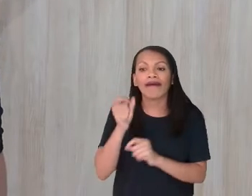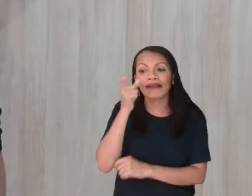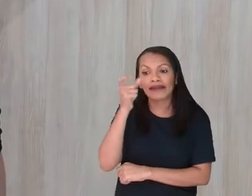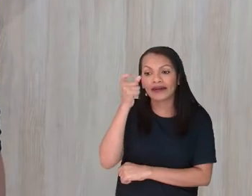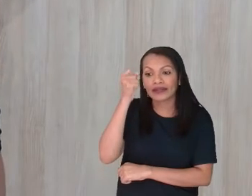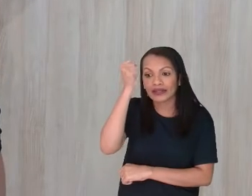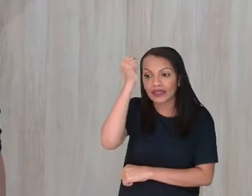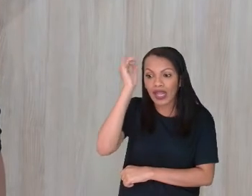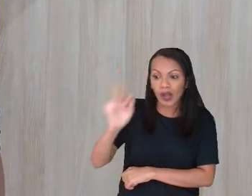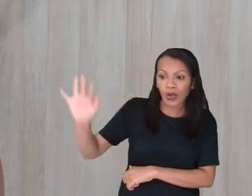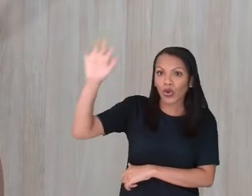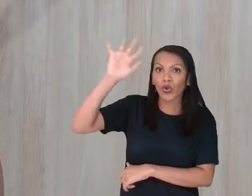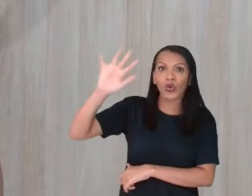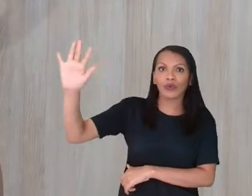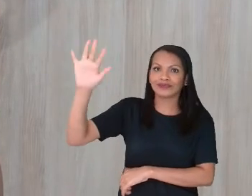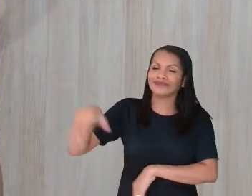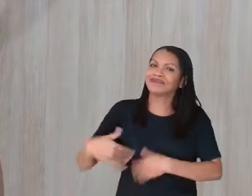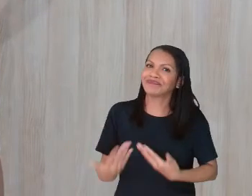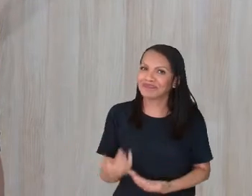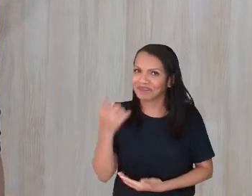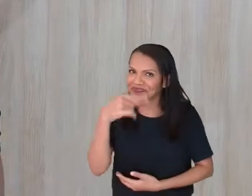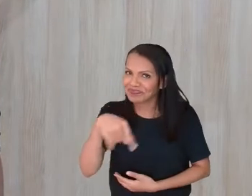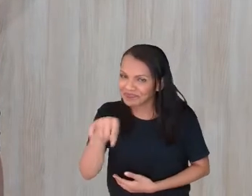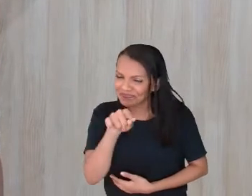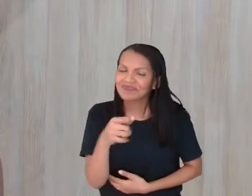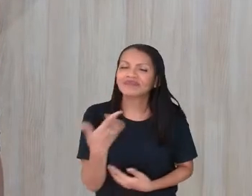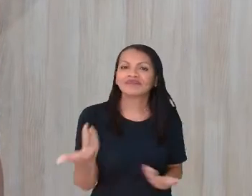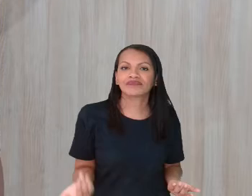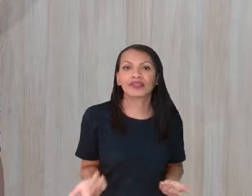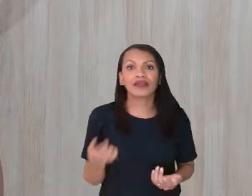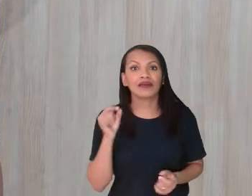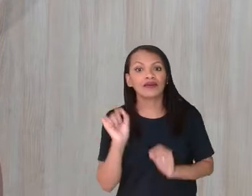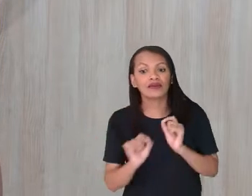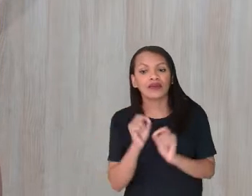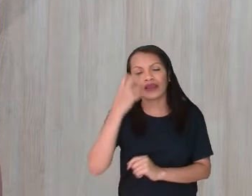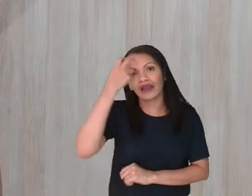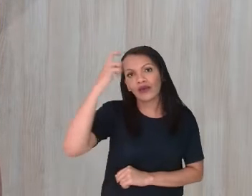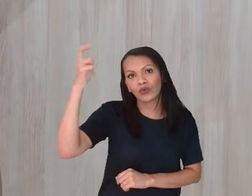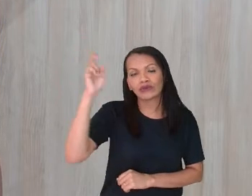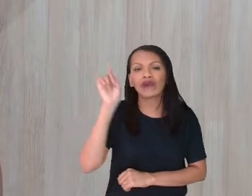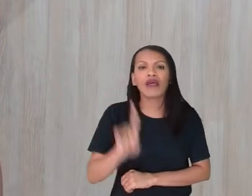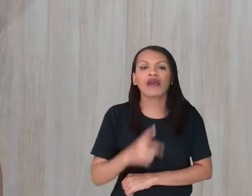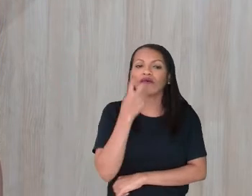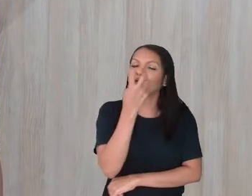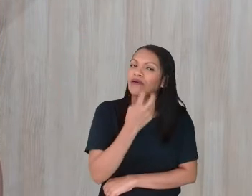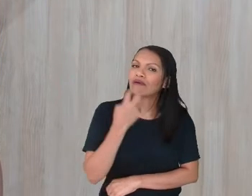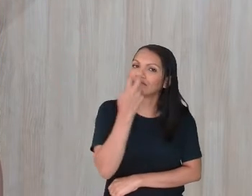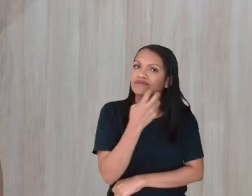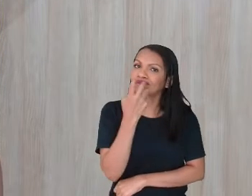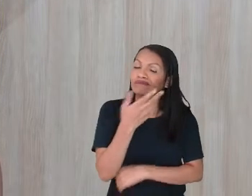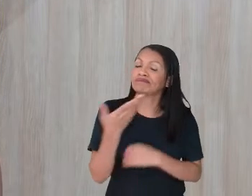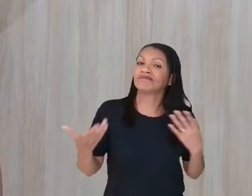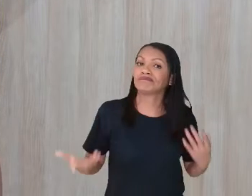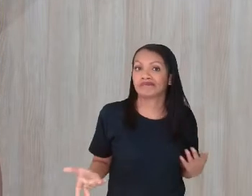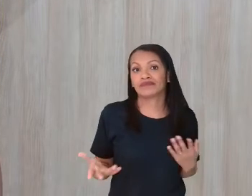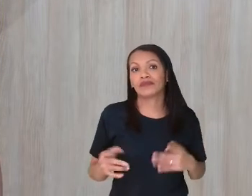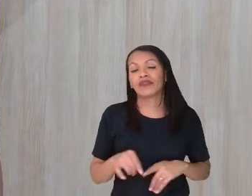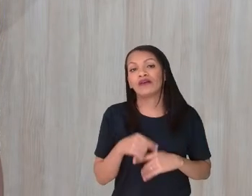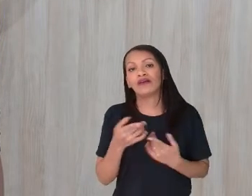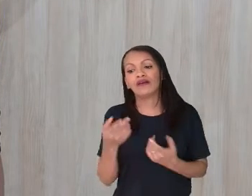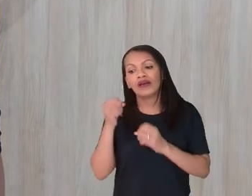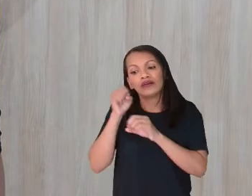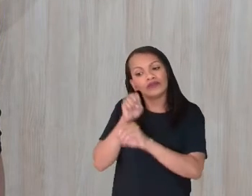interessante. Lembrando que elas derivam principalmente de um momento em que a cultura era muito oral. Então,